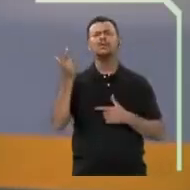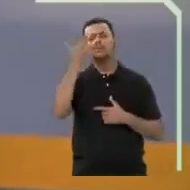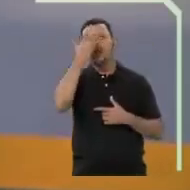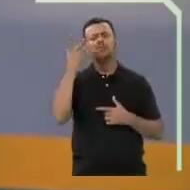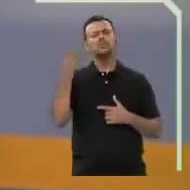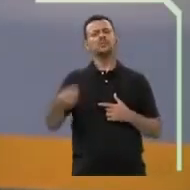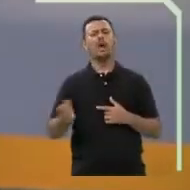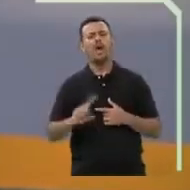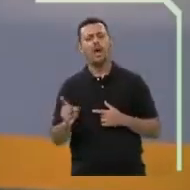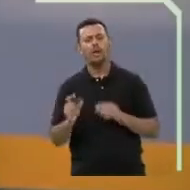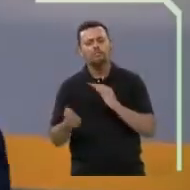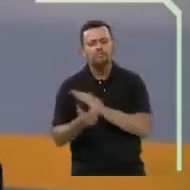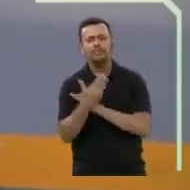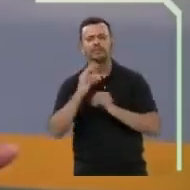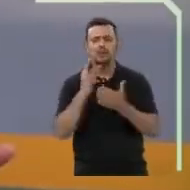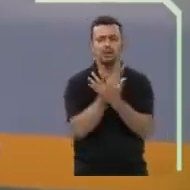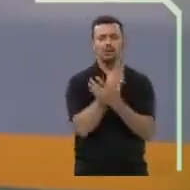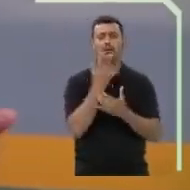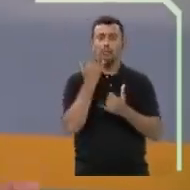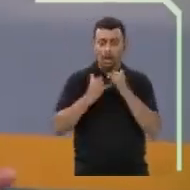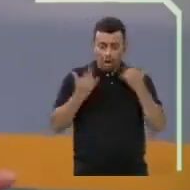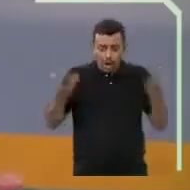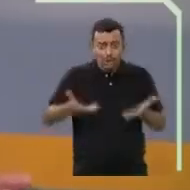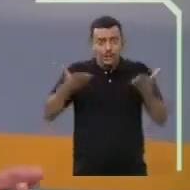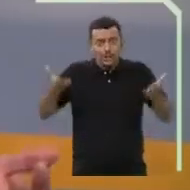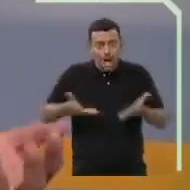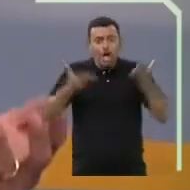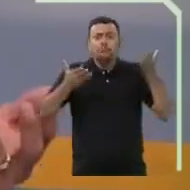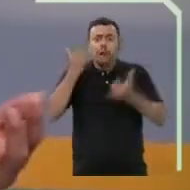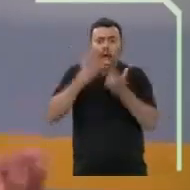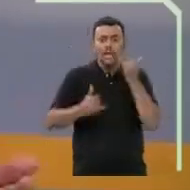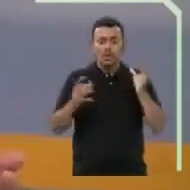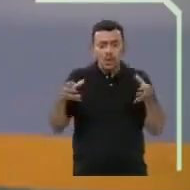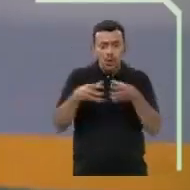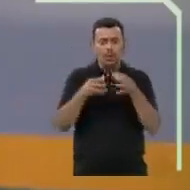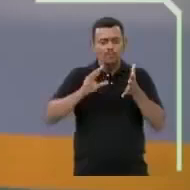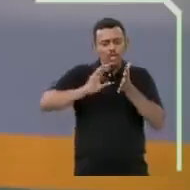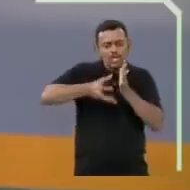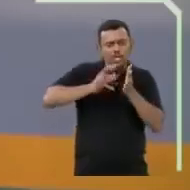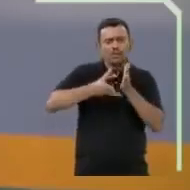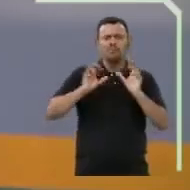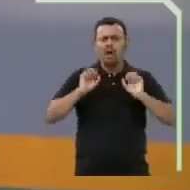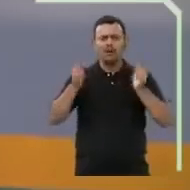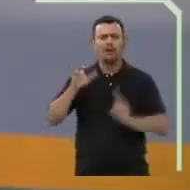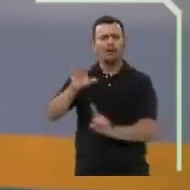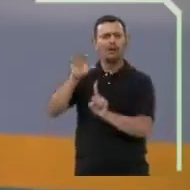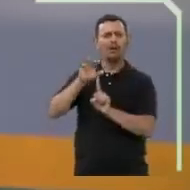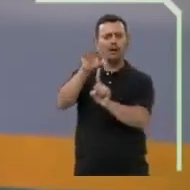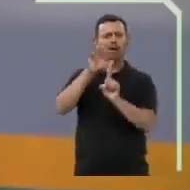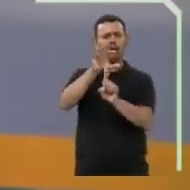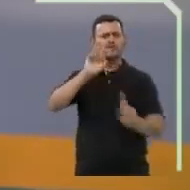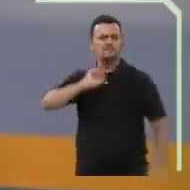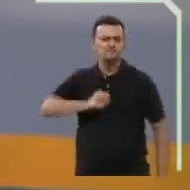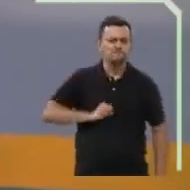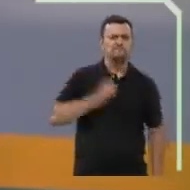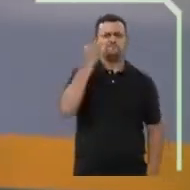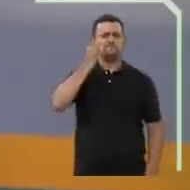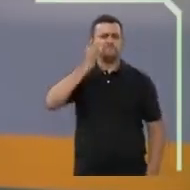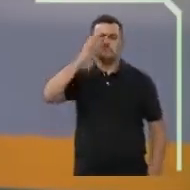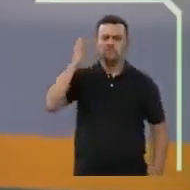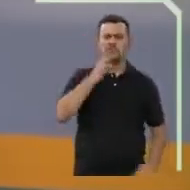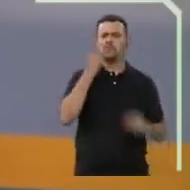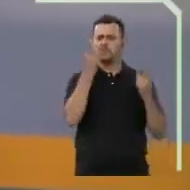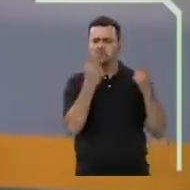também lideranças políticas insuflando o ódio e a raiva no processo político, okay, alimentando